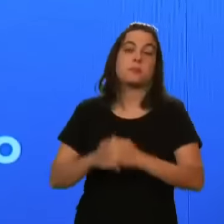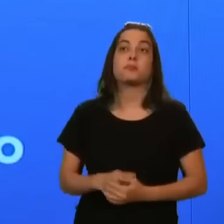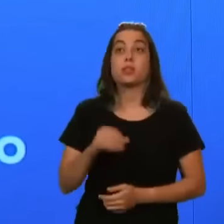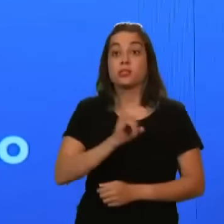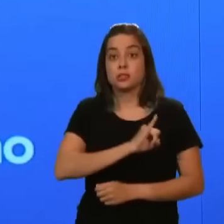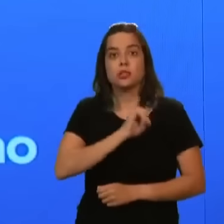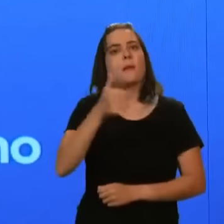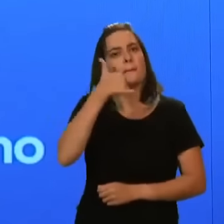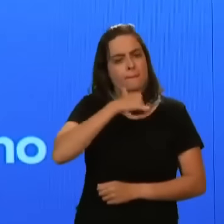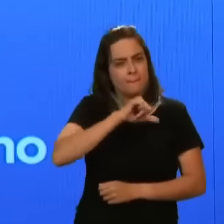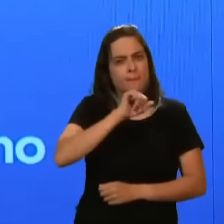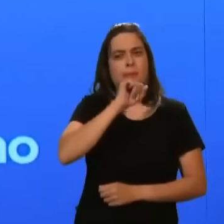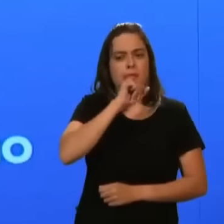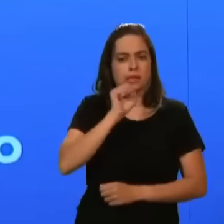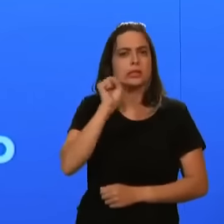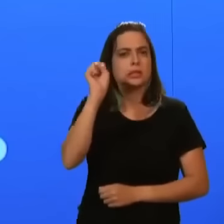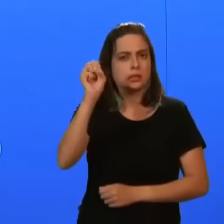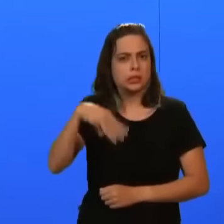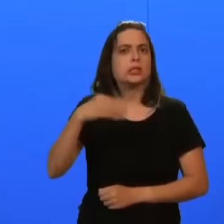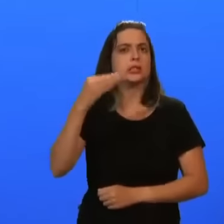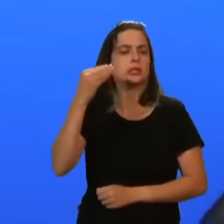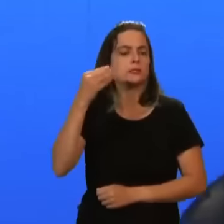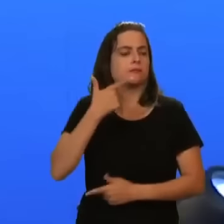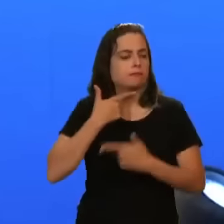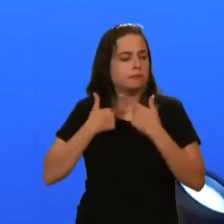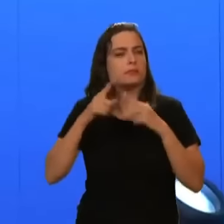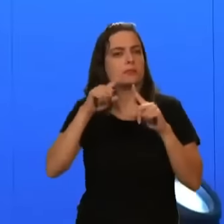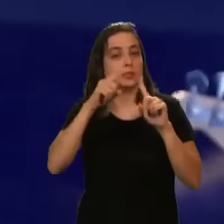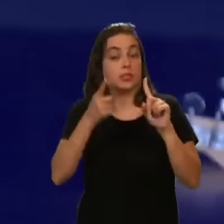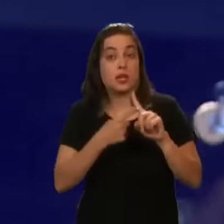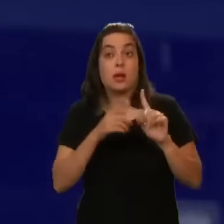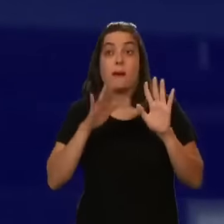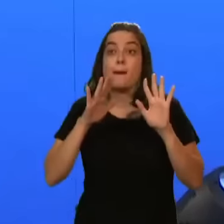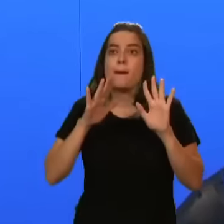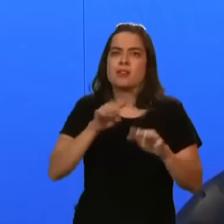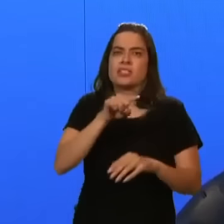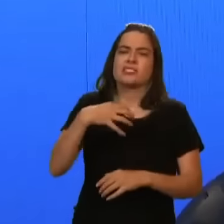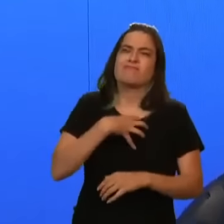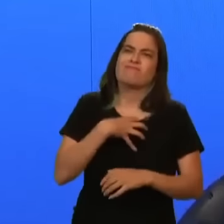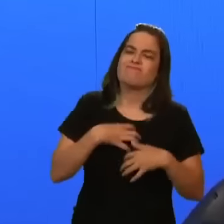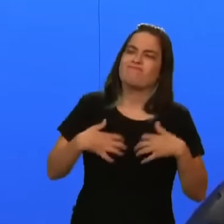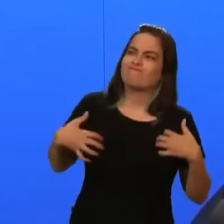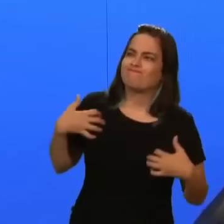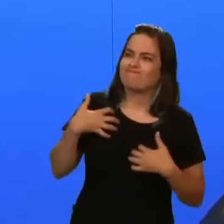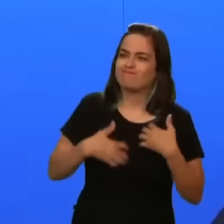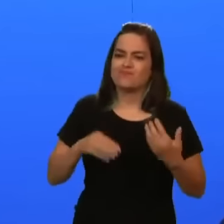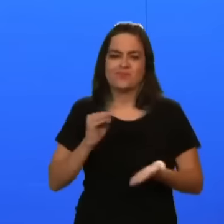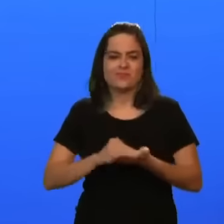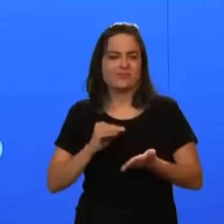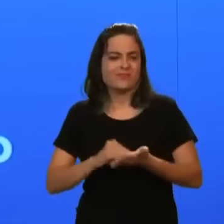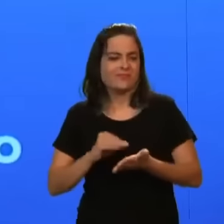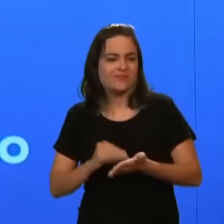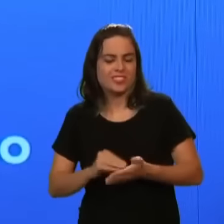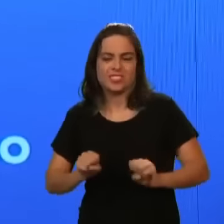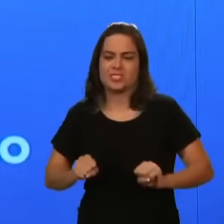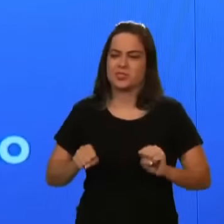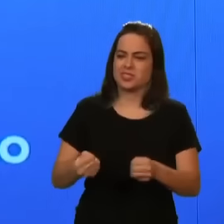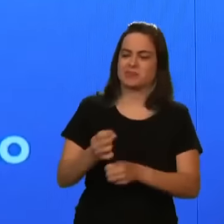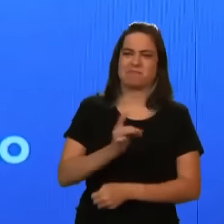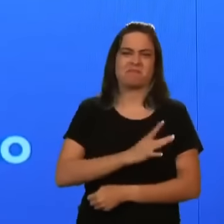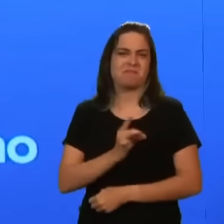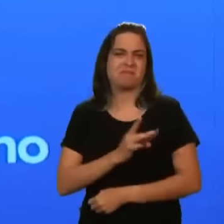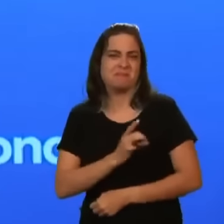foi desejada, mas a sua mãe estava passando um momento muito difícil e você convive com sentimentos de insegurança, de medo,